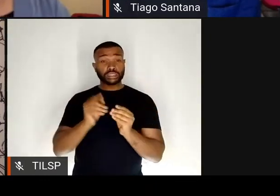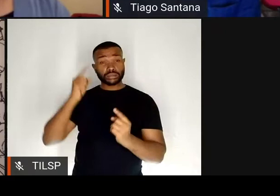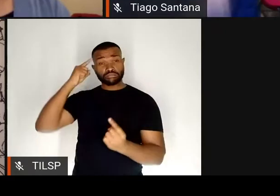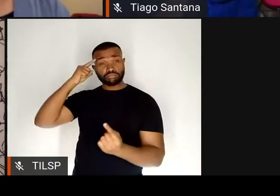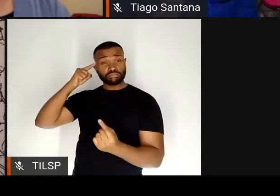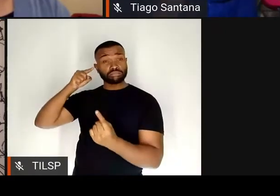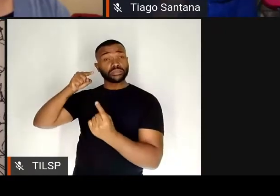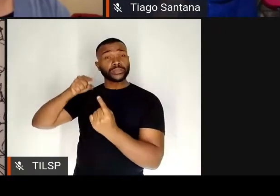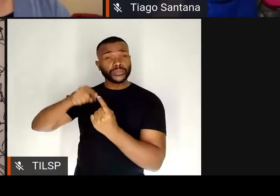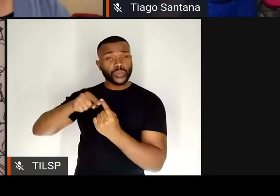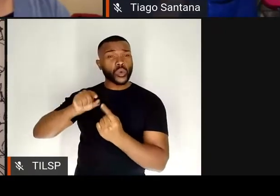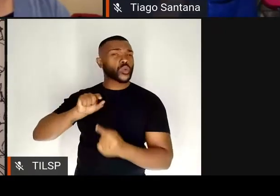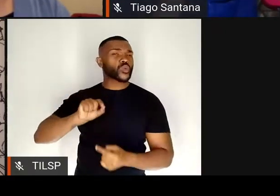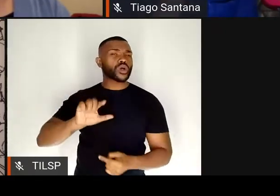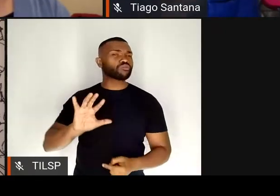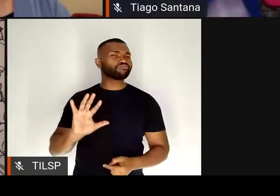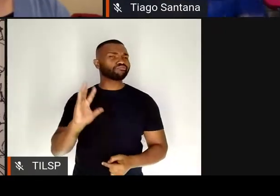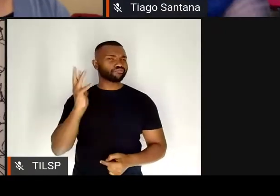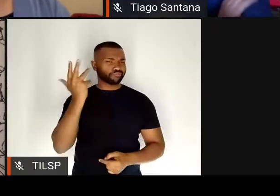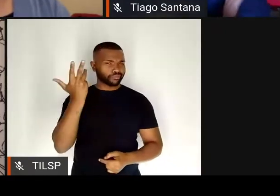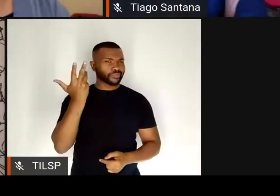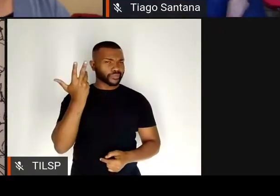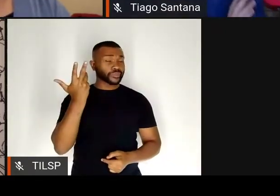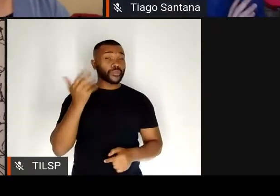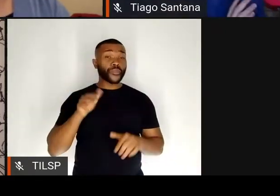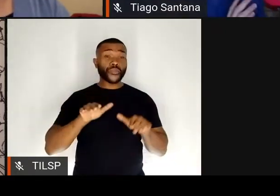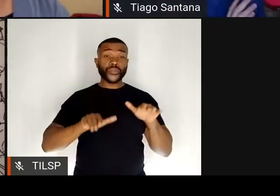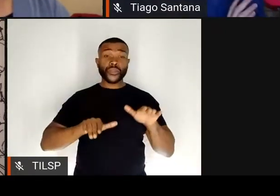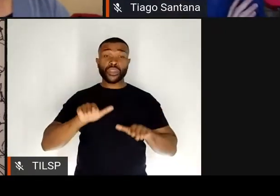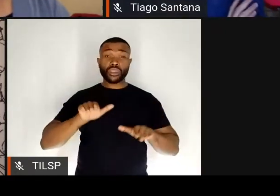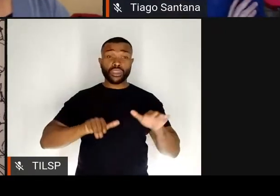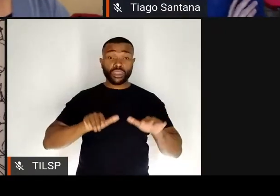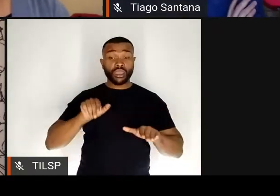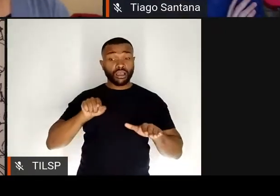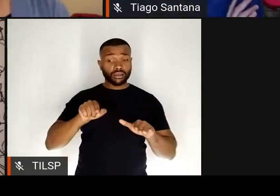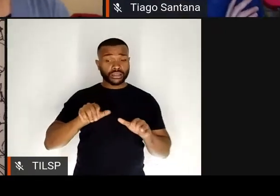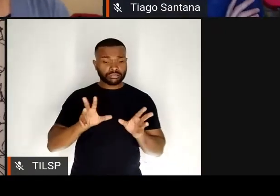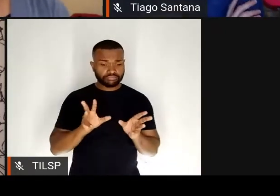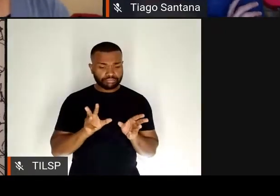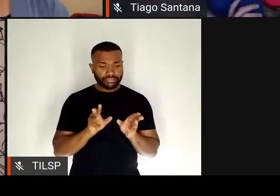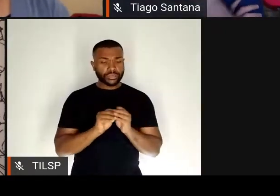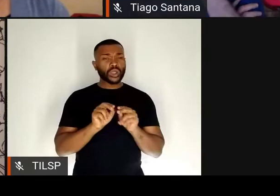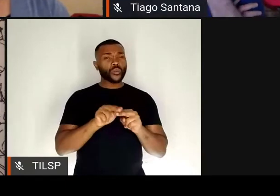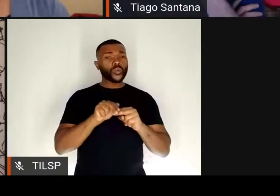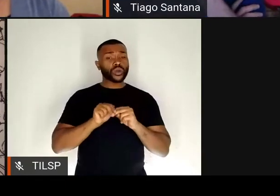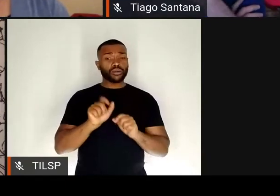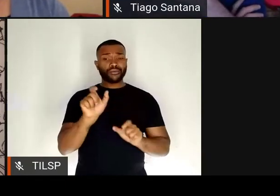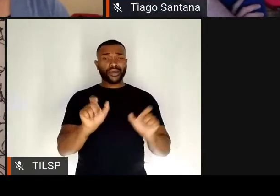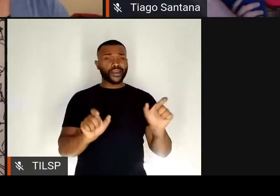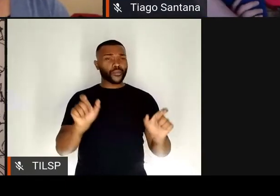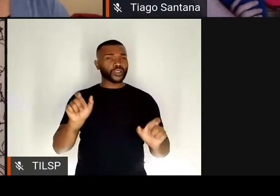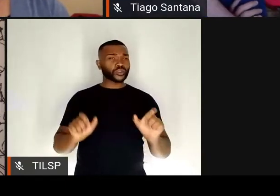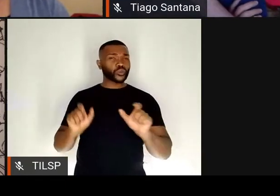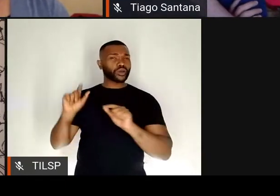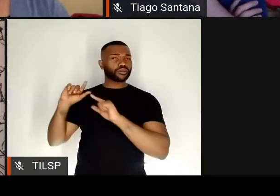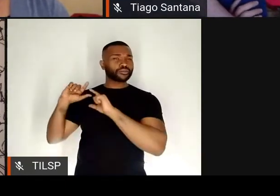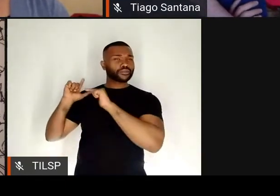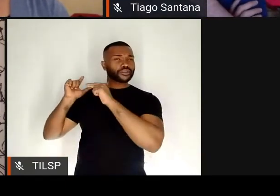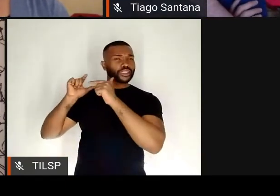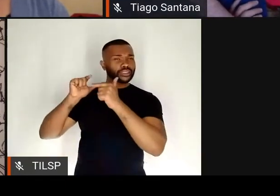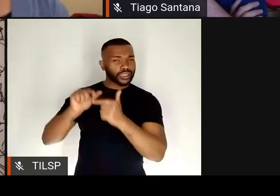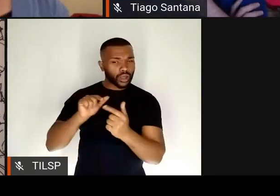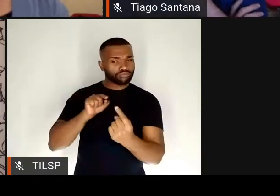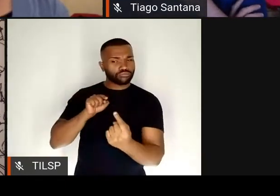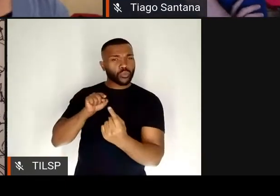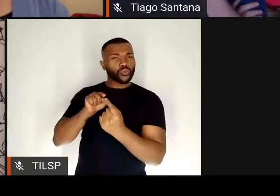evento, né, que por vezes essa síntese é feita a partir de elementos que não são tradicionalmente associados ao evento